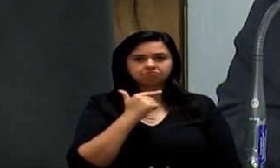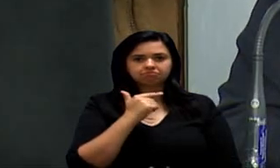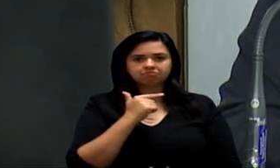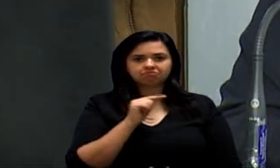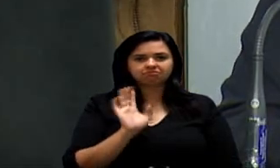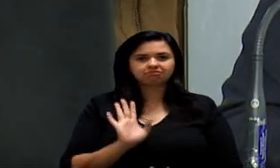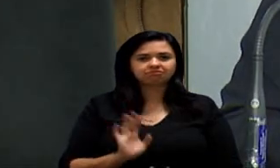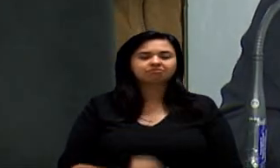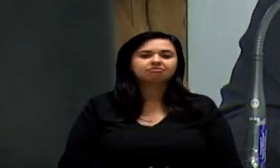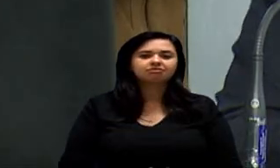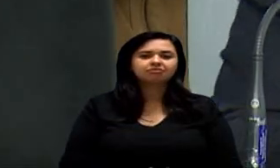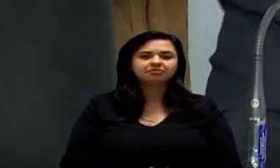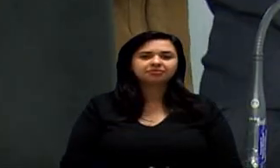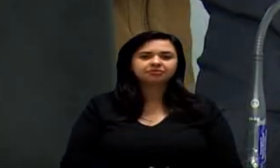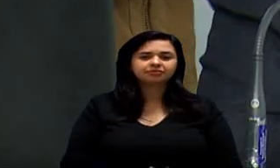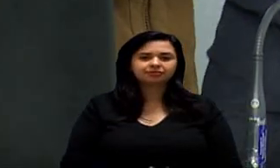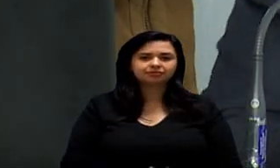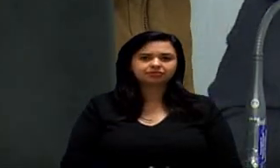Ô, louco!